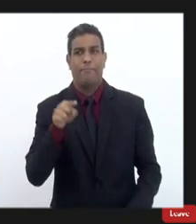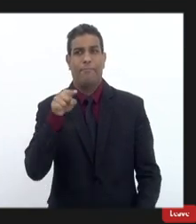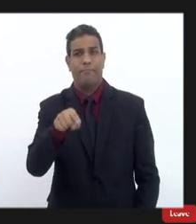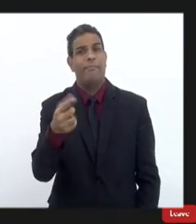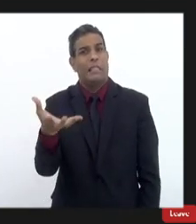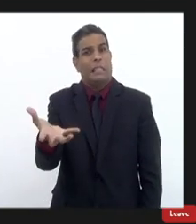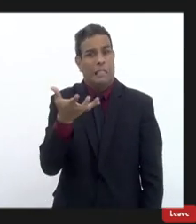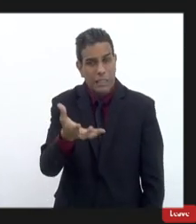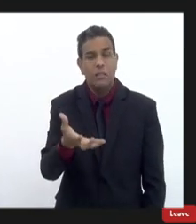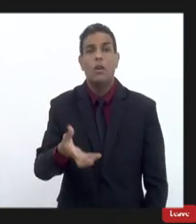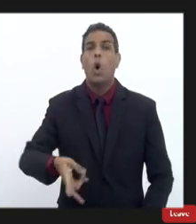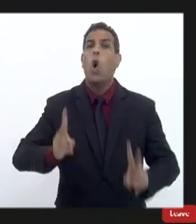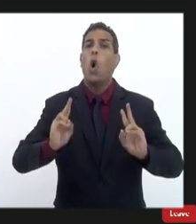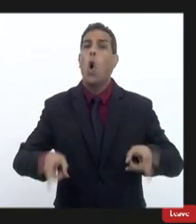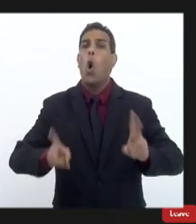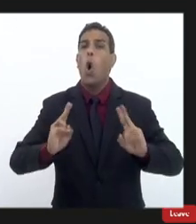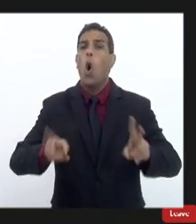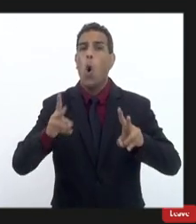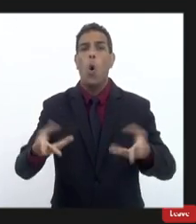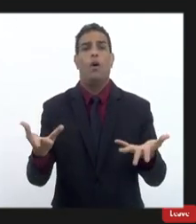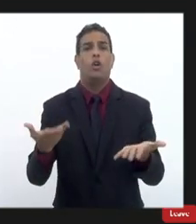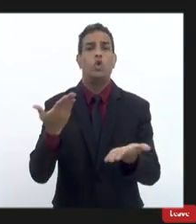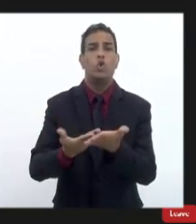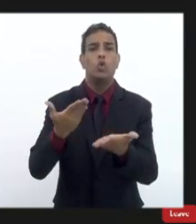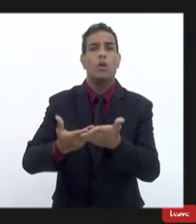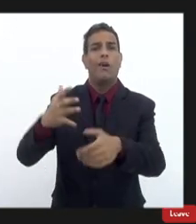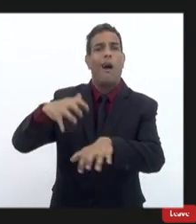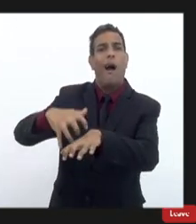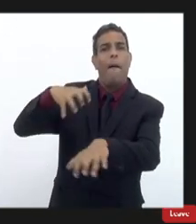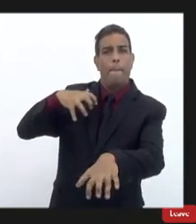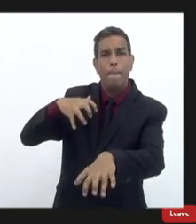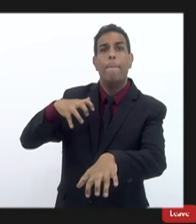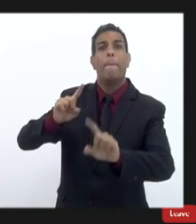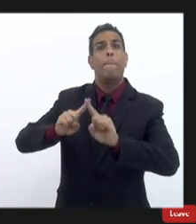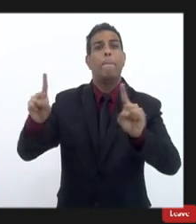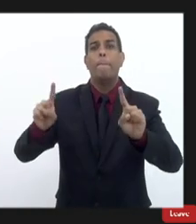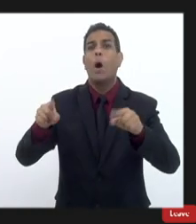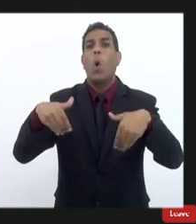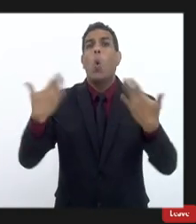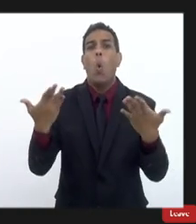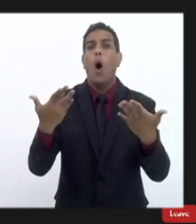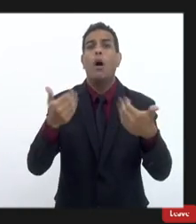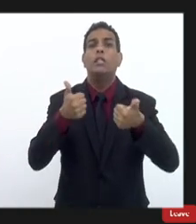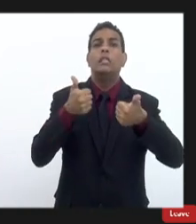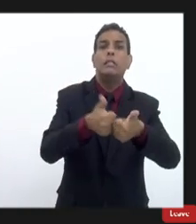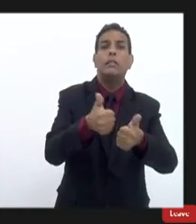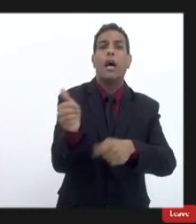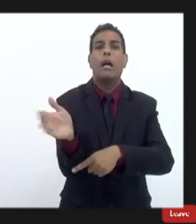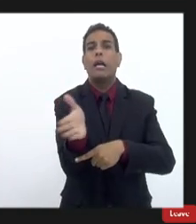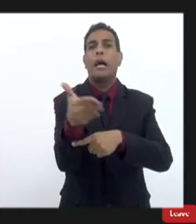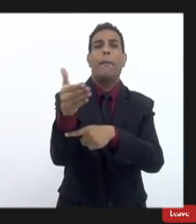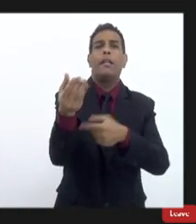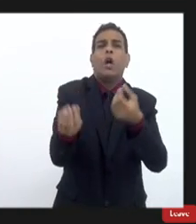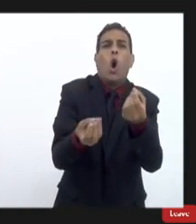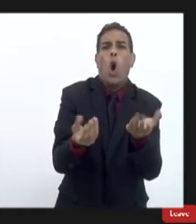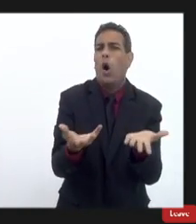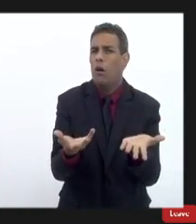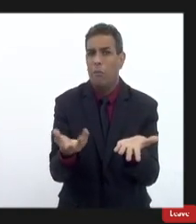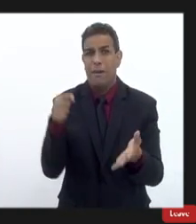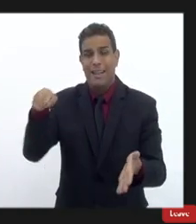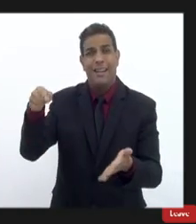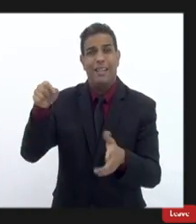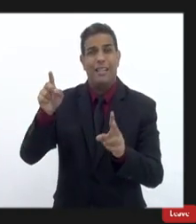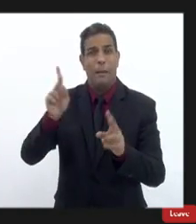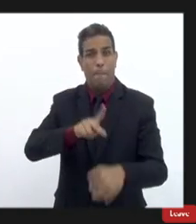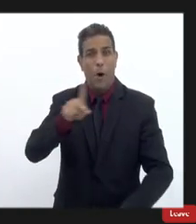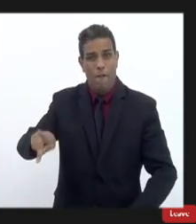que eles mantenham o ensino remoto, independente da bandeira de risco. Nós temos atendido